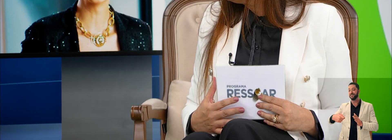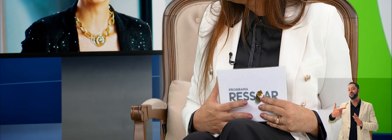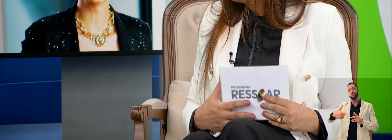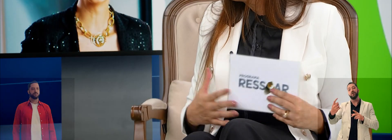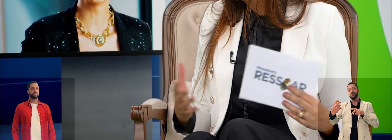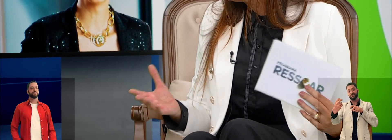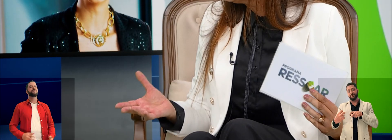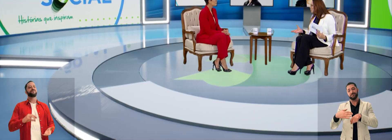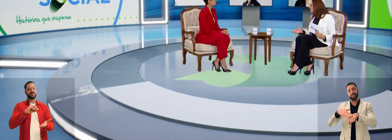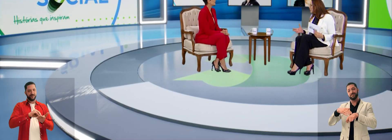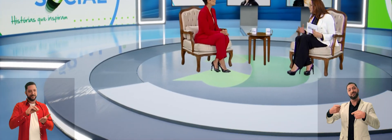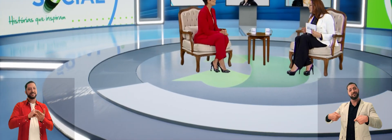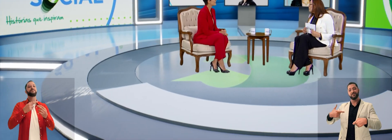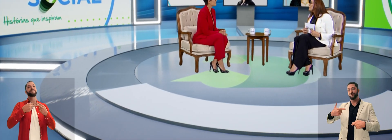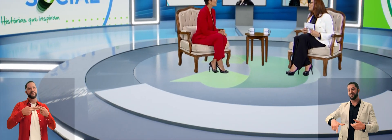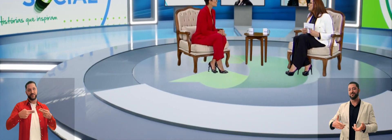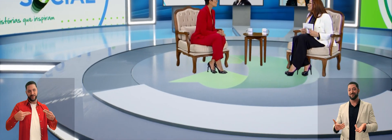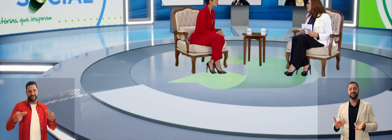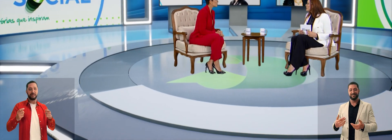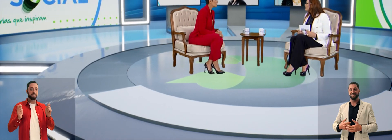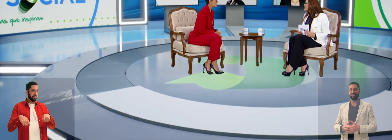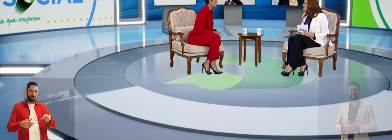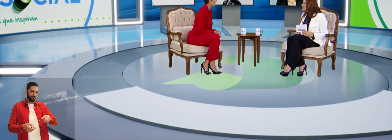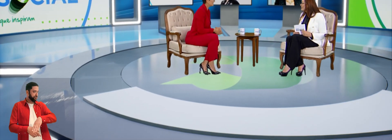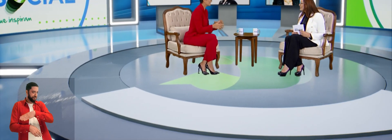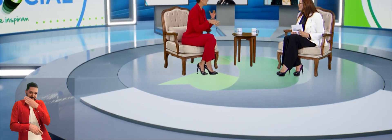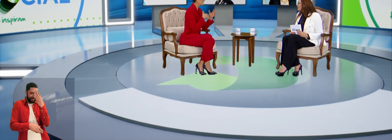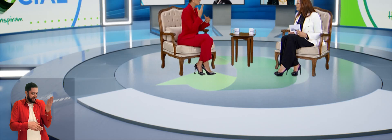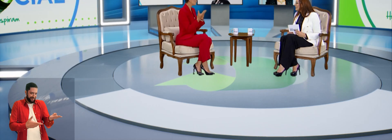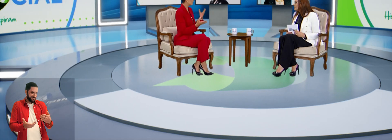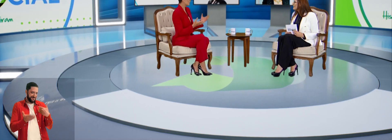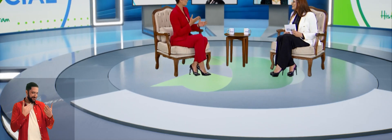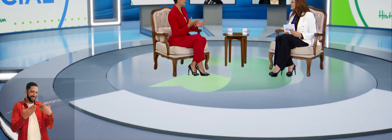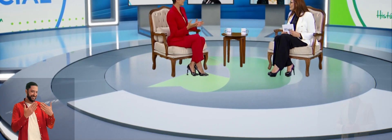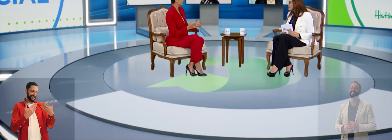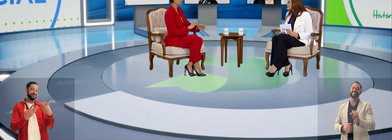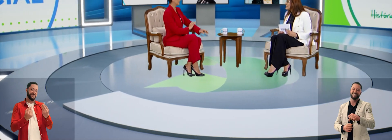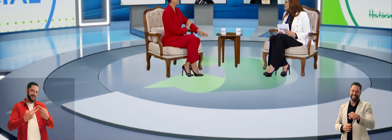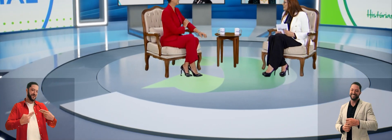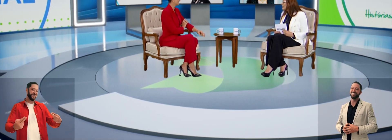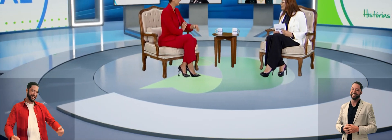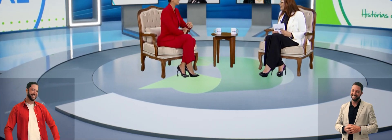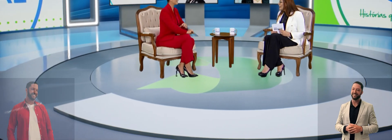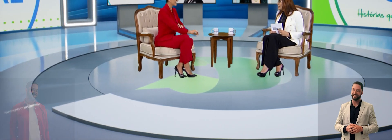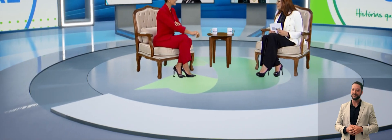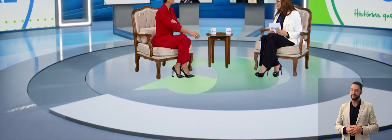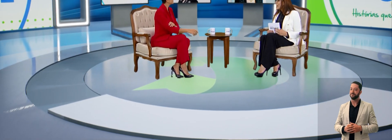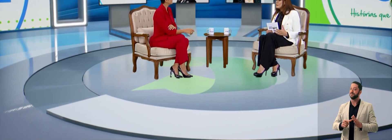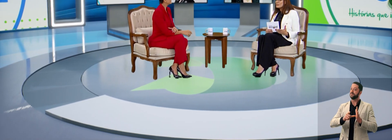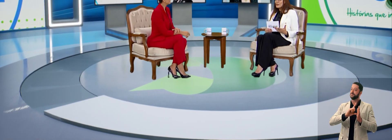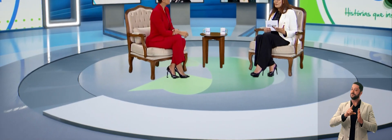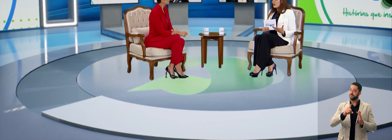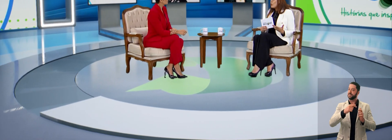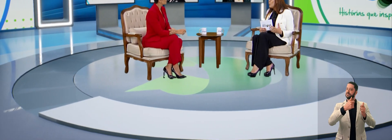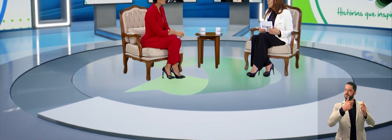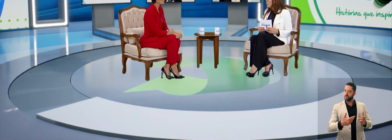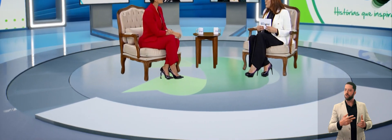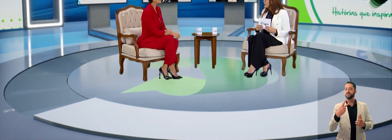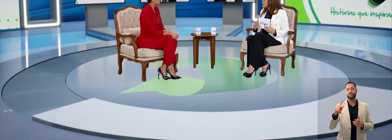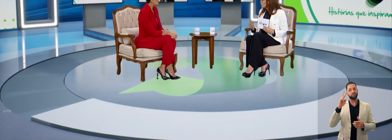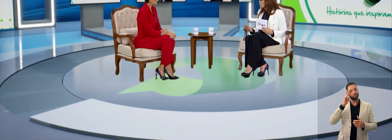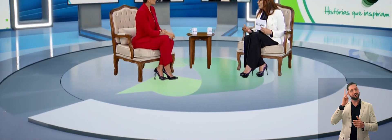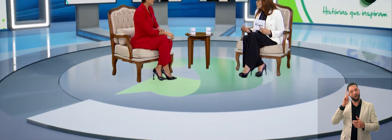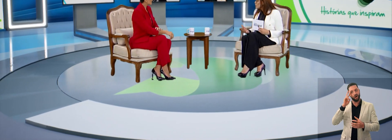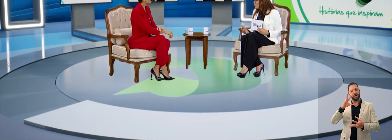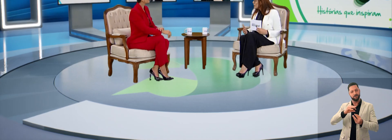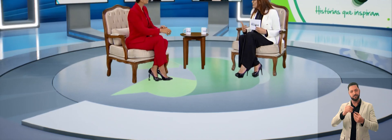porque ficou muito assunto. Muita coisa. A gente conversou, a gente ficaria aqui até outro dia conversando, né? Sim. Muita coisa. Lá você focou um pouco